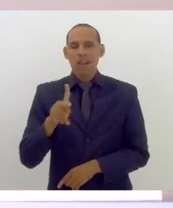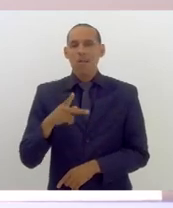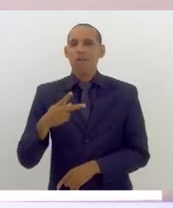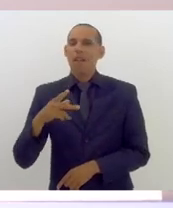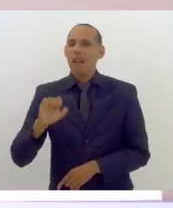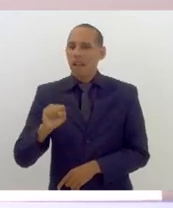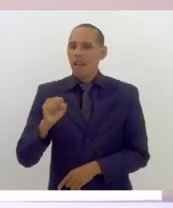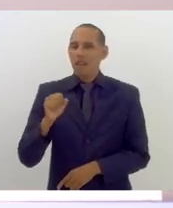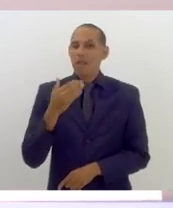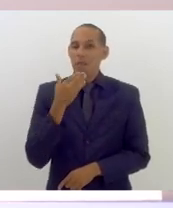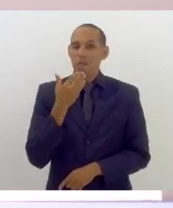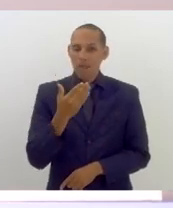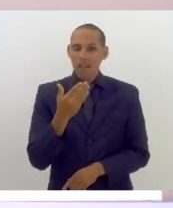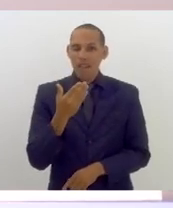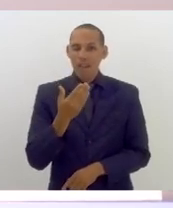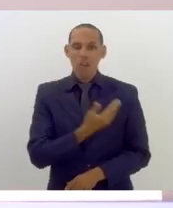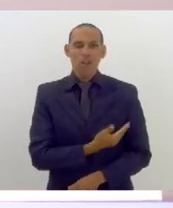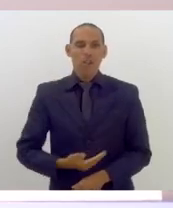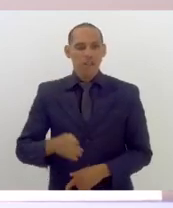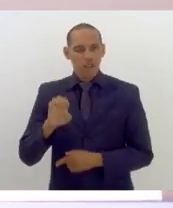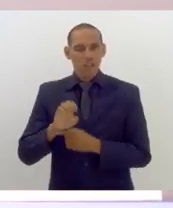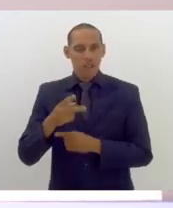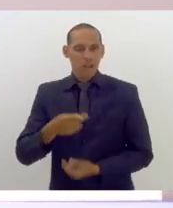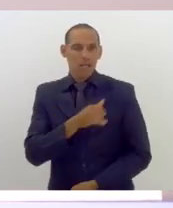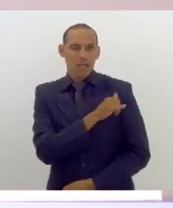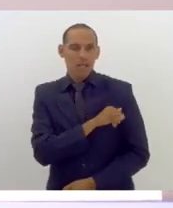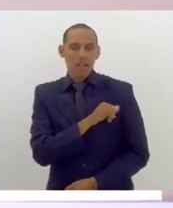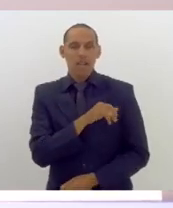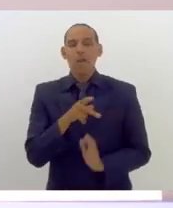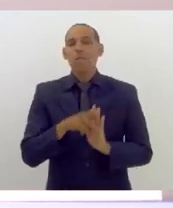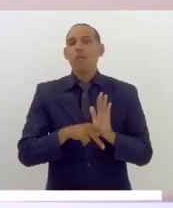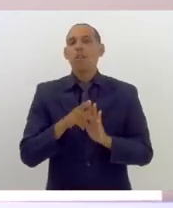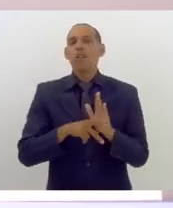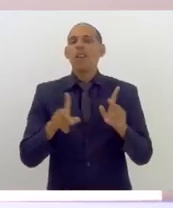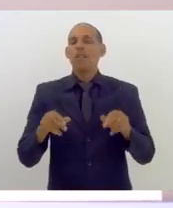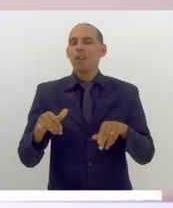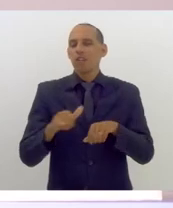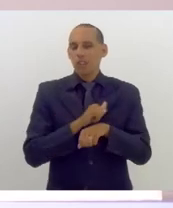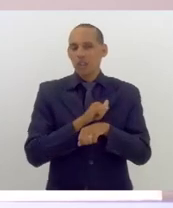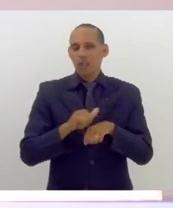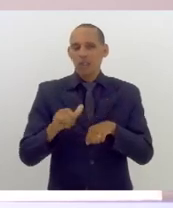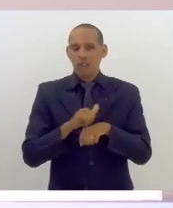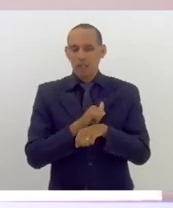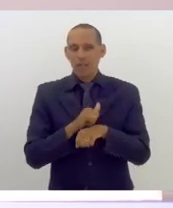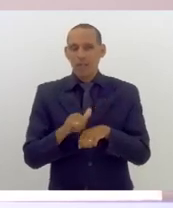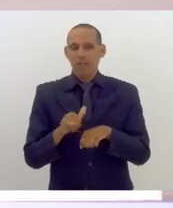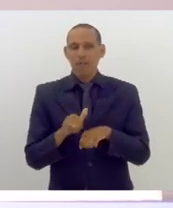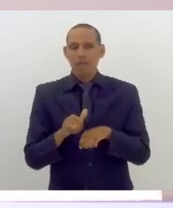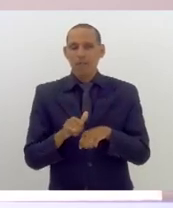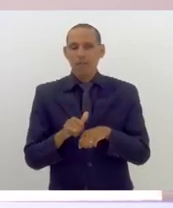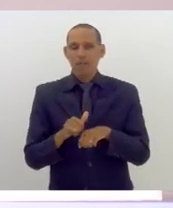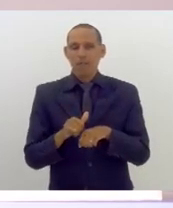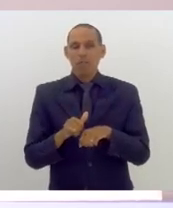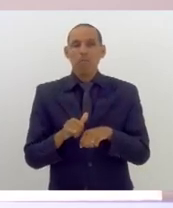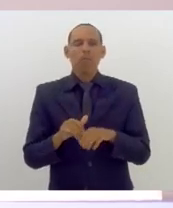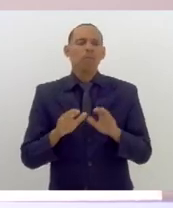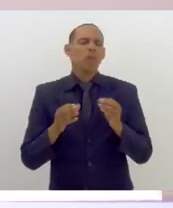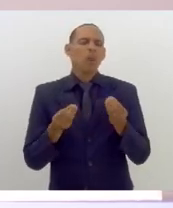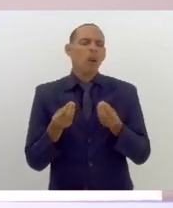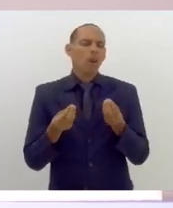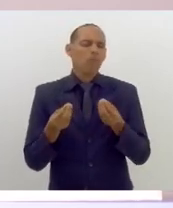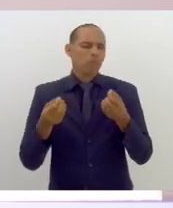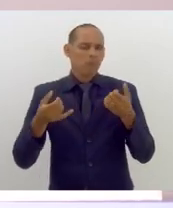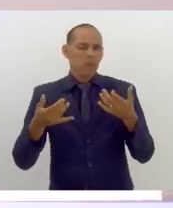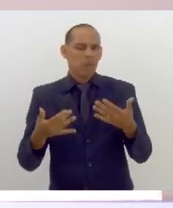solicita o Governo do Estado do Rio de Janeiro o enquadramento do projeto como estratégico utilizando como argumento o enfrentamento